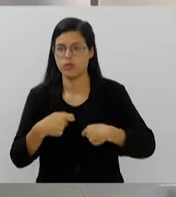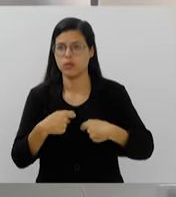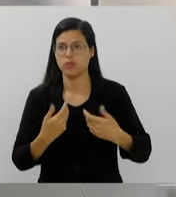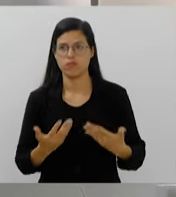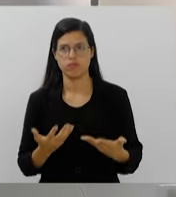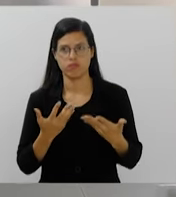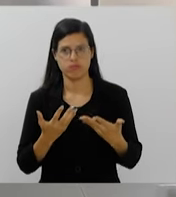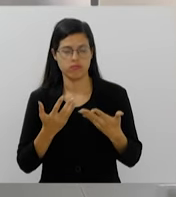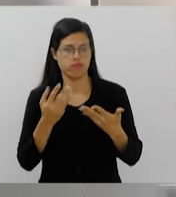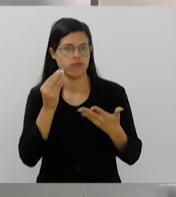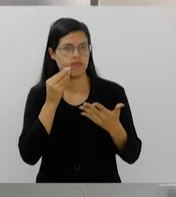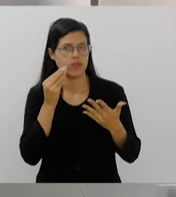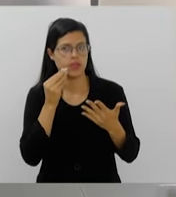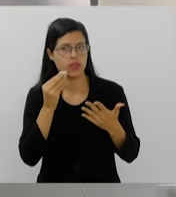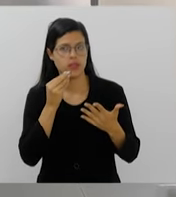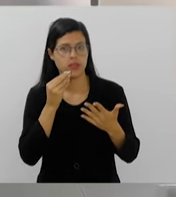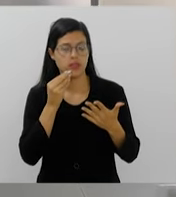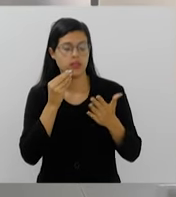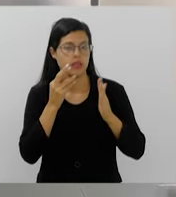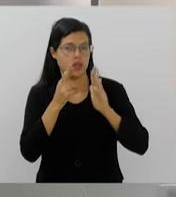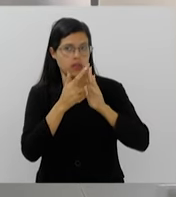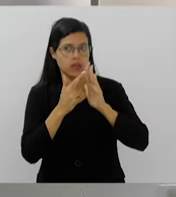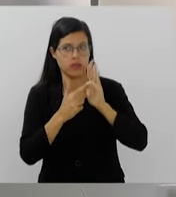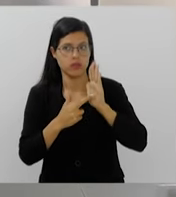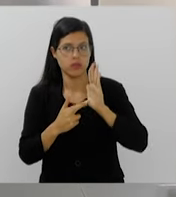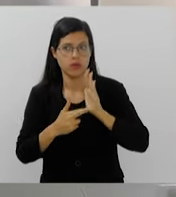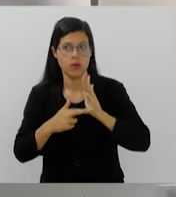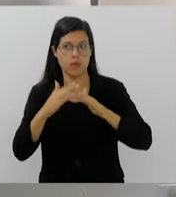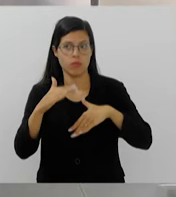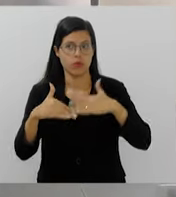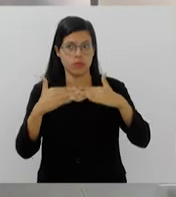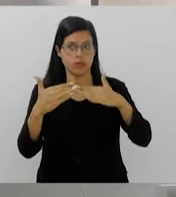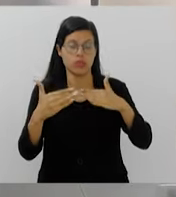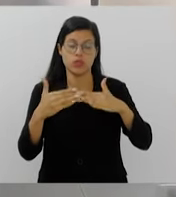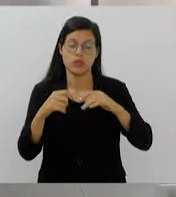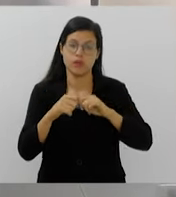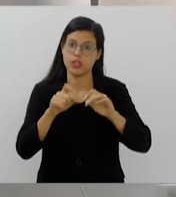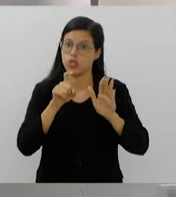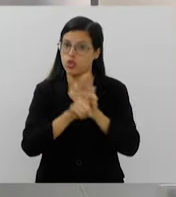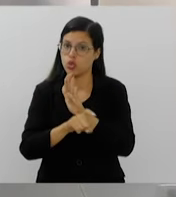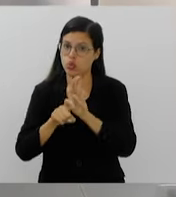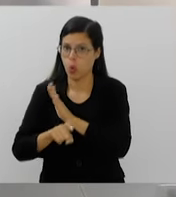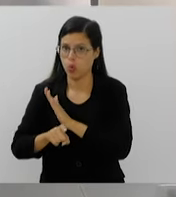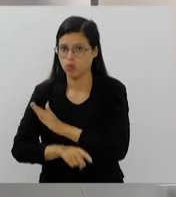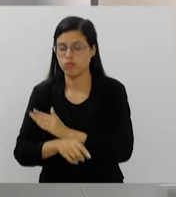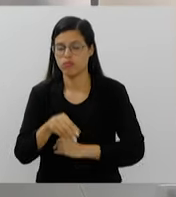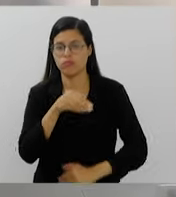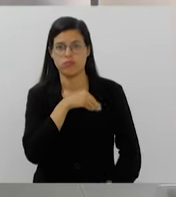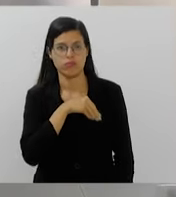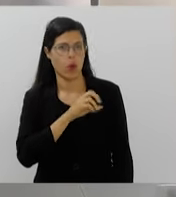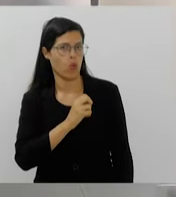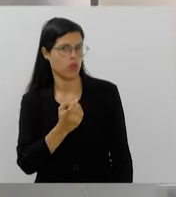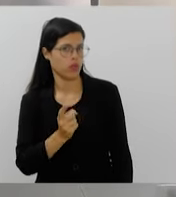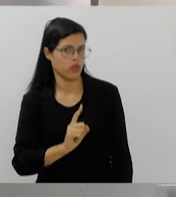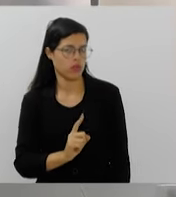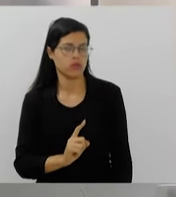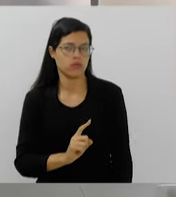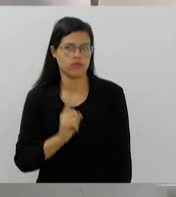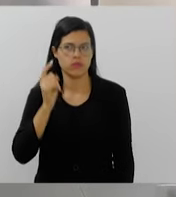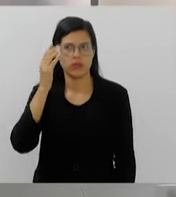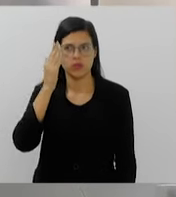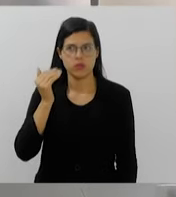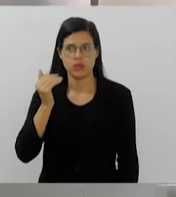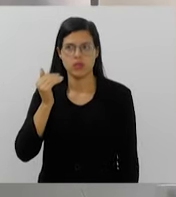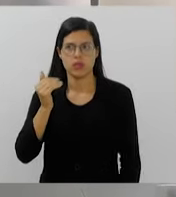é procedimento no âmbito da administração pública de realizar ou não desconto. Eu entendo que é uma matéria que gera controvérsia, sobretudo